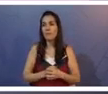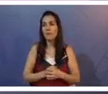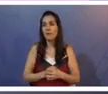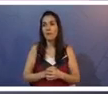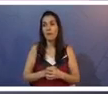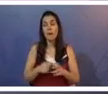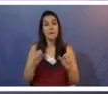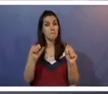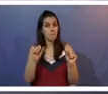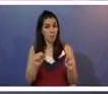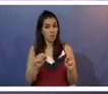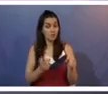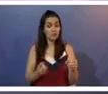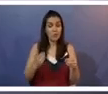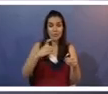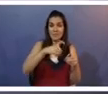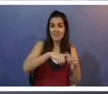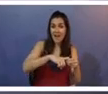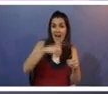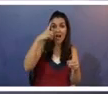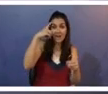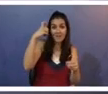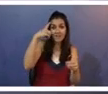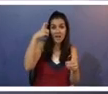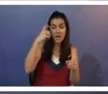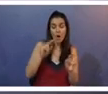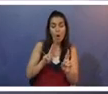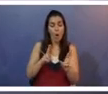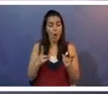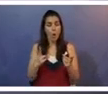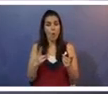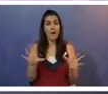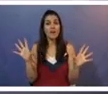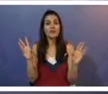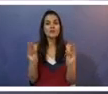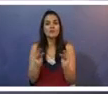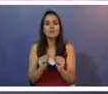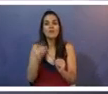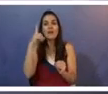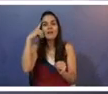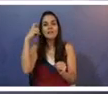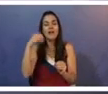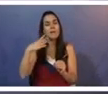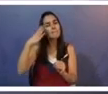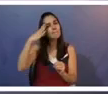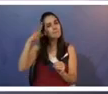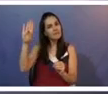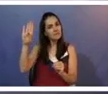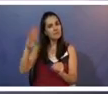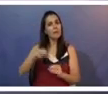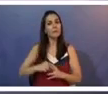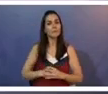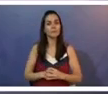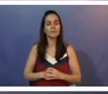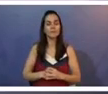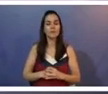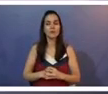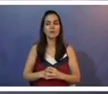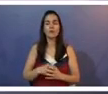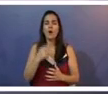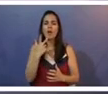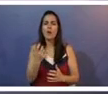Pode retomar a ideia central ou então resumir as ideias principais. Qual que é a linguagem? Ela é